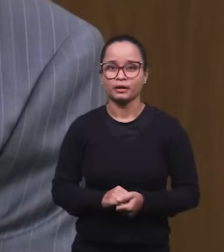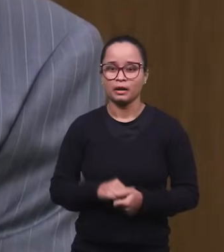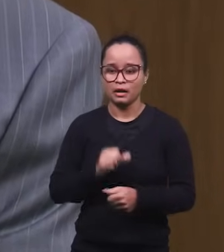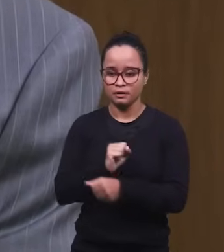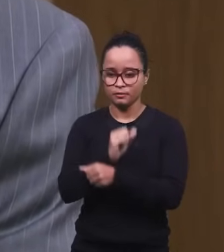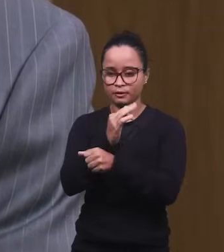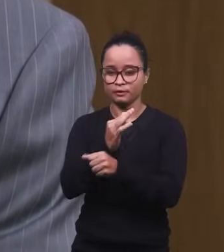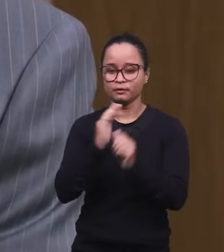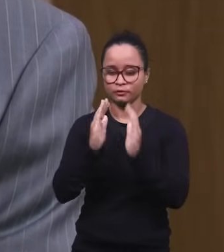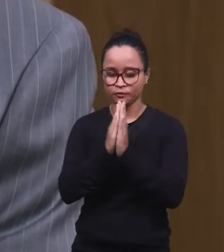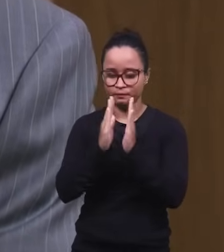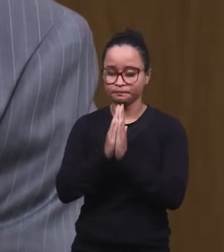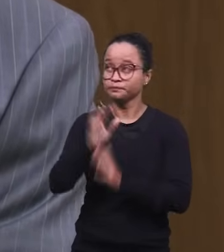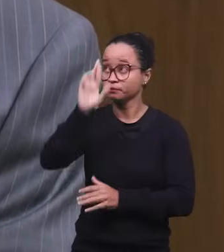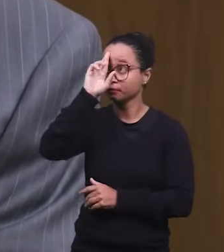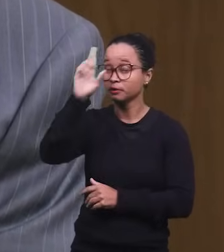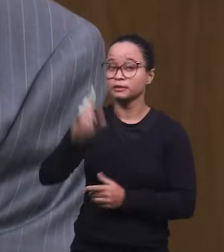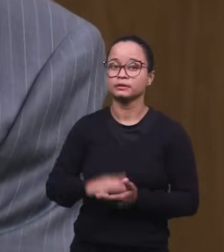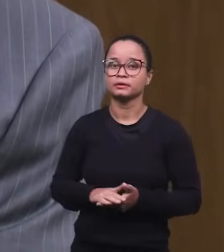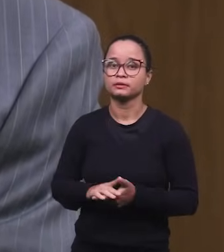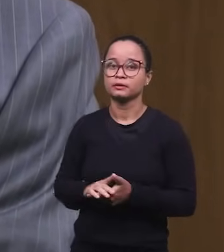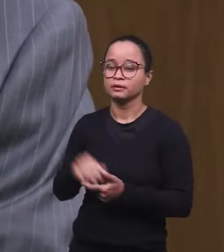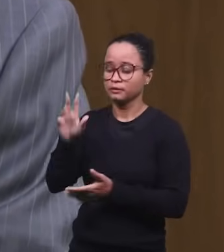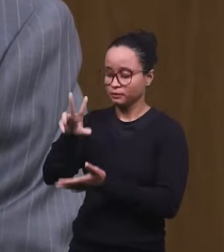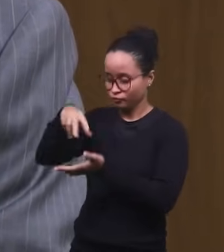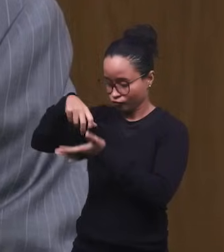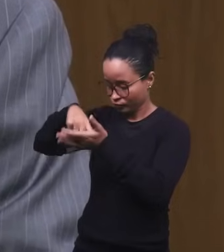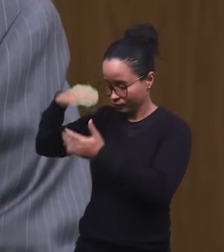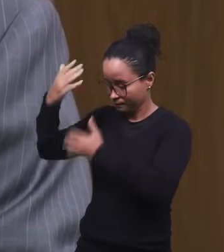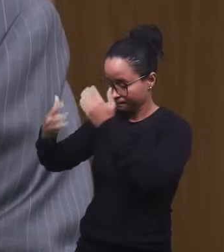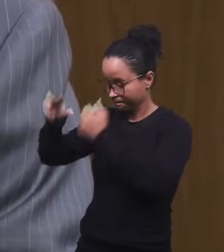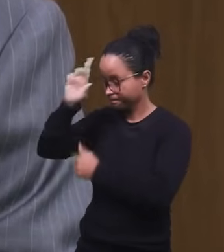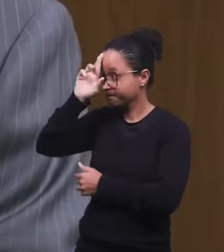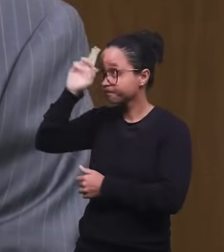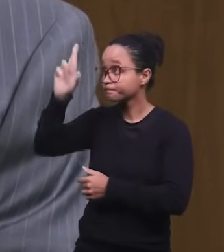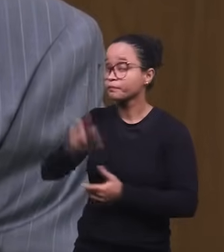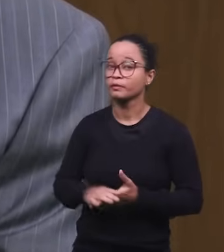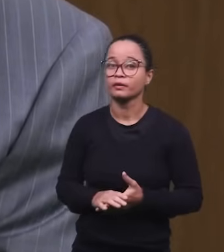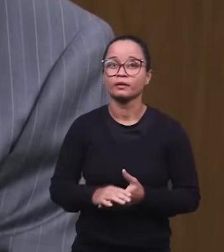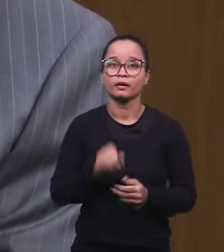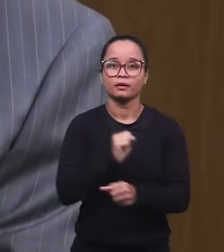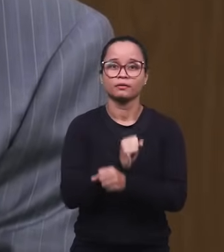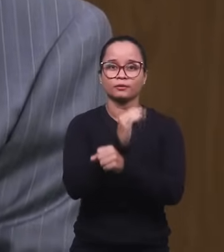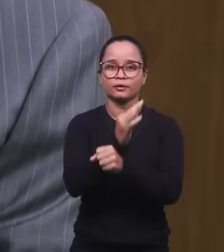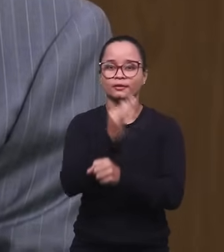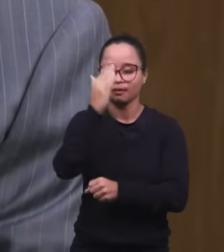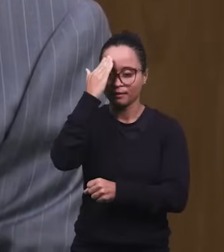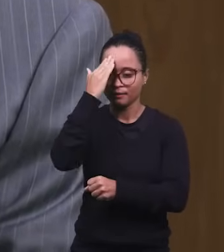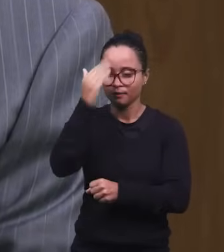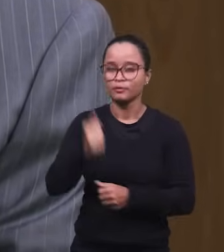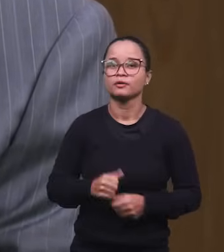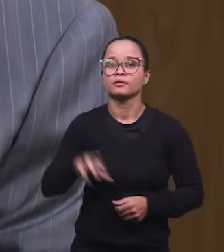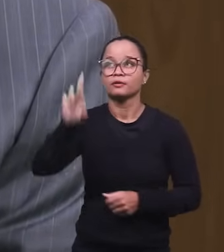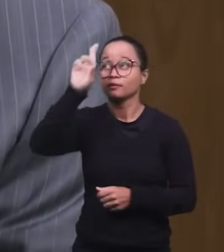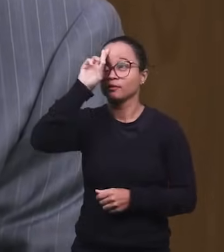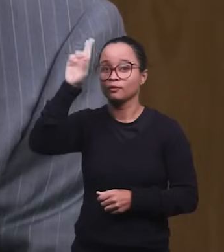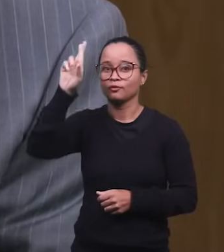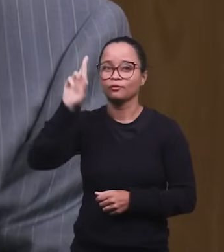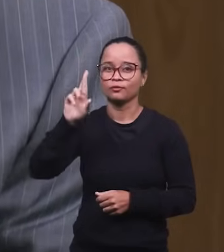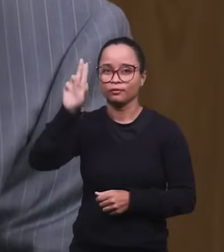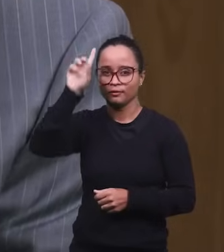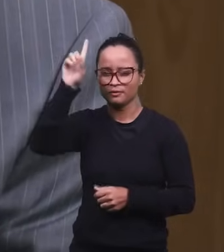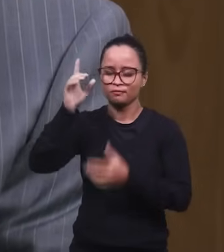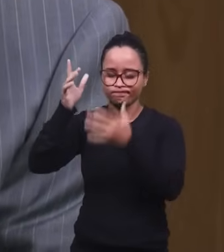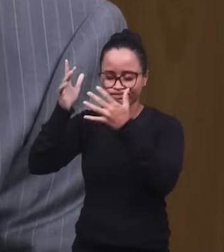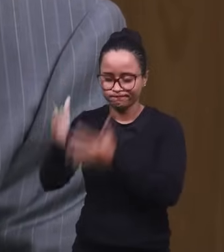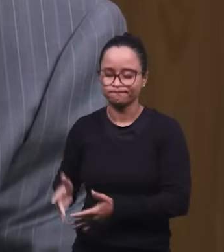esperança está em orar ao Senhor, a esperança está em se humilhar perante o Senhor A esperança está em reconhecer que o